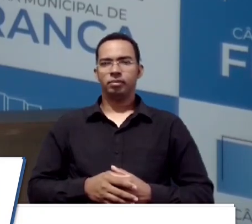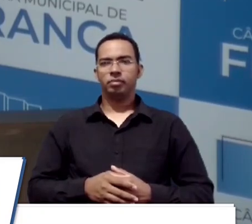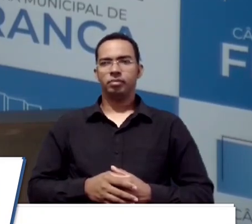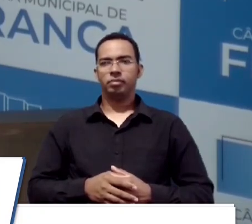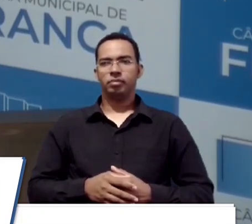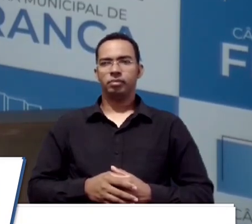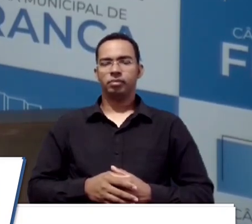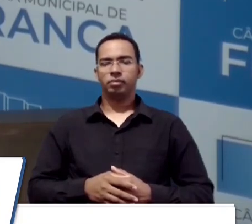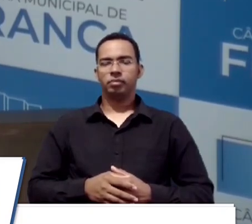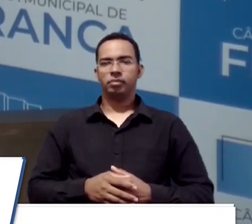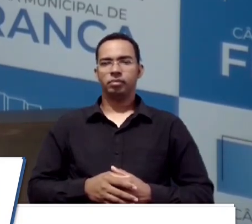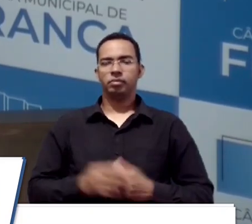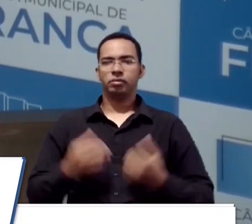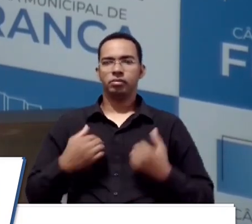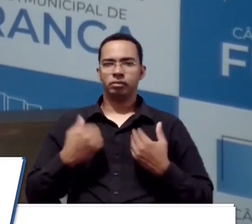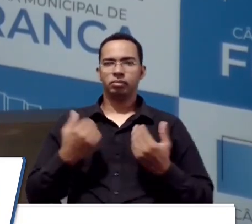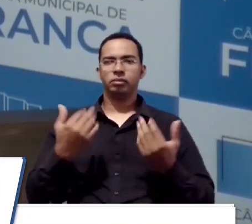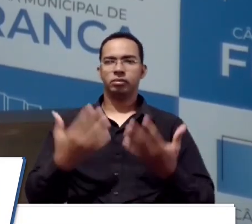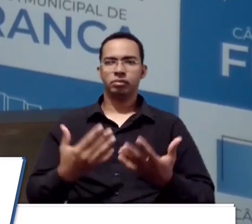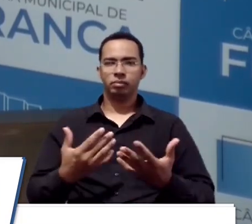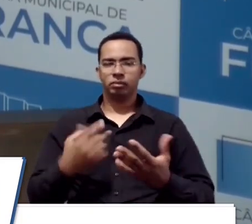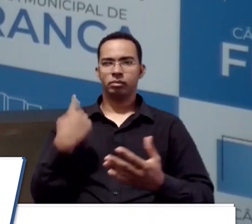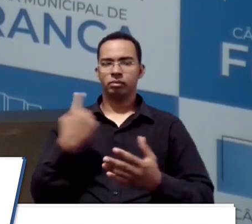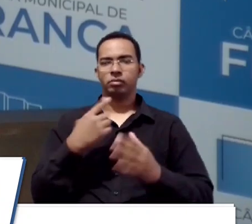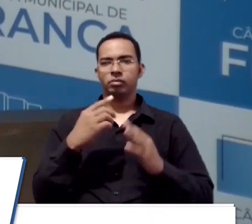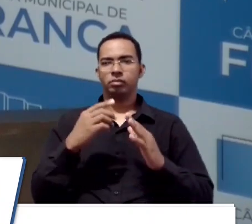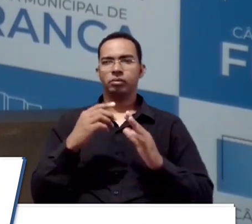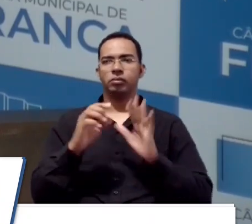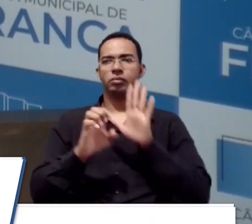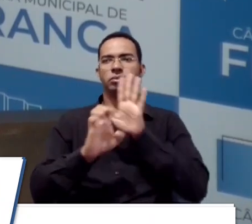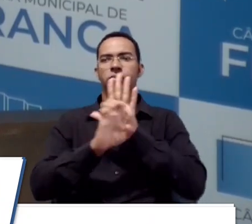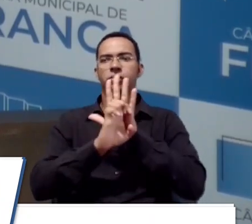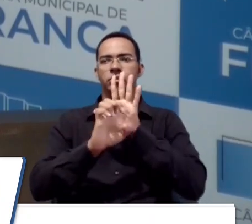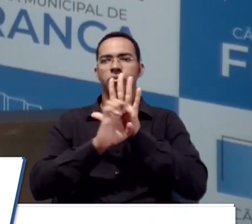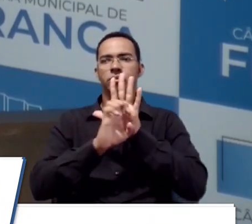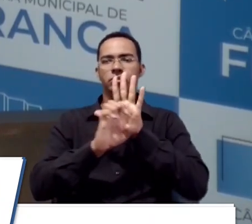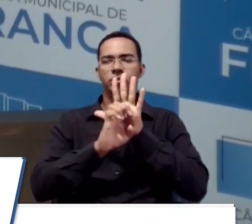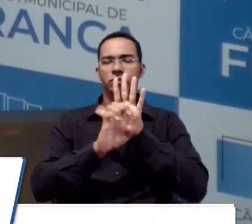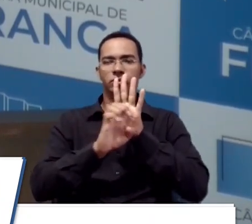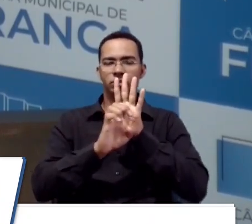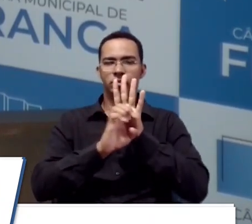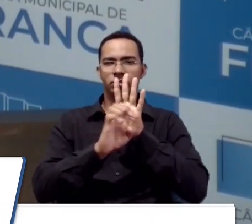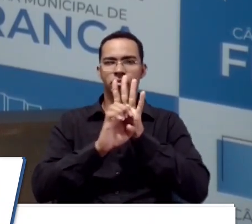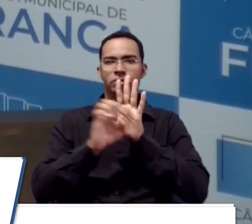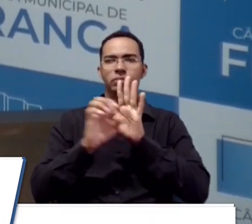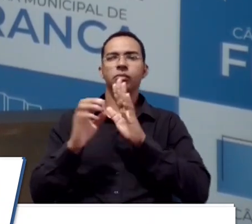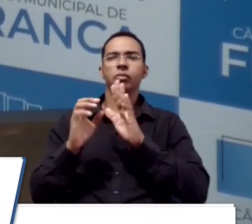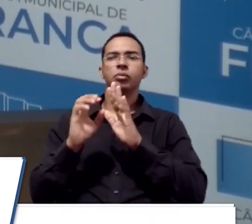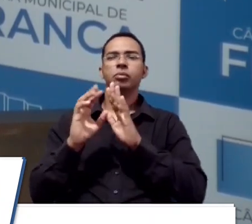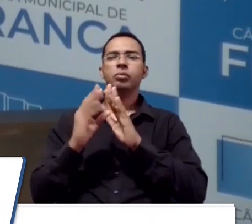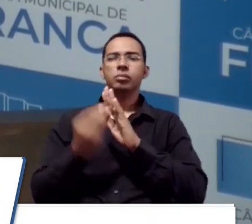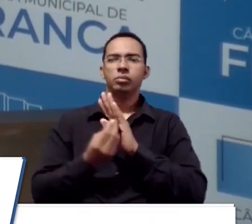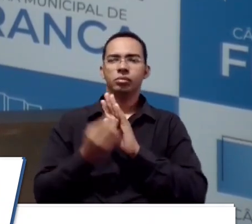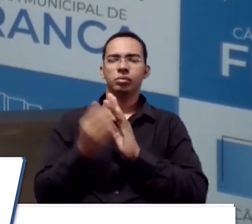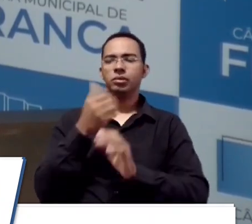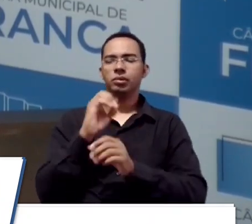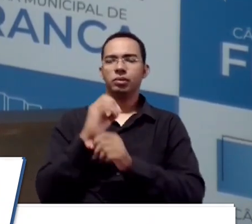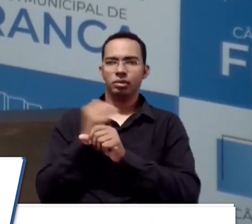Eu começo dizendo sobre a nossa igreja, a Igreja do Evangelho Quadrangular, uma igreja centenária no